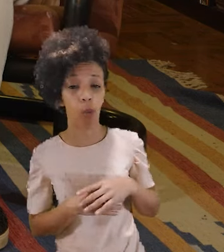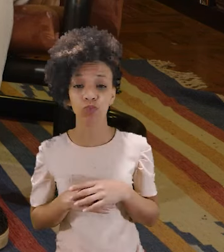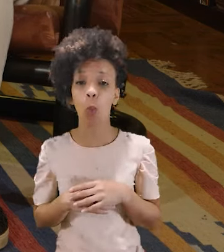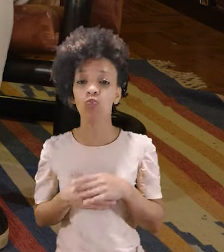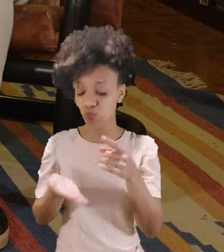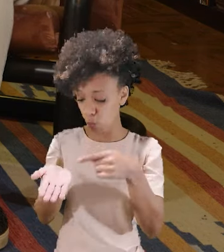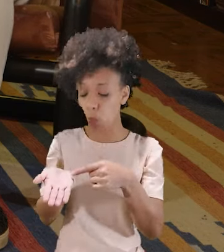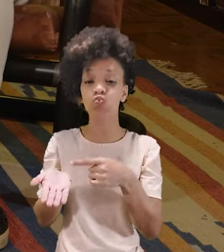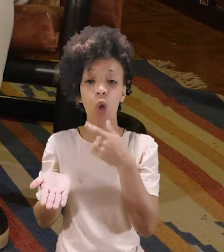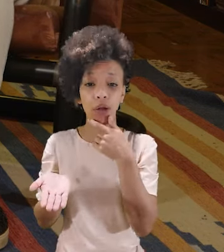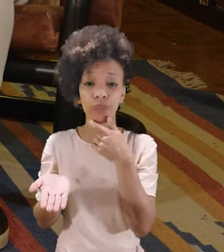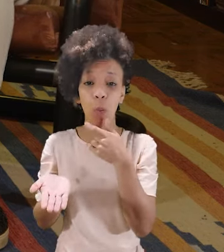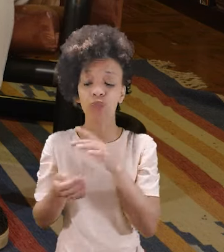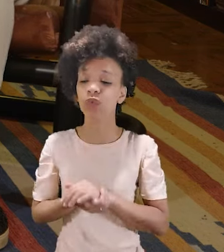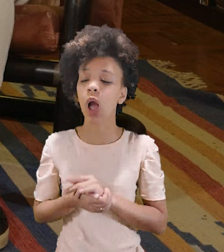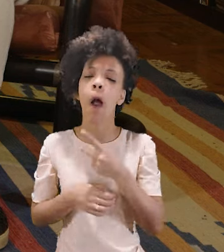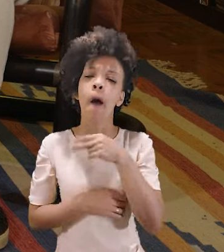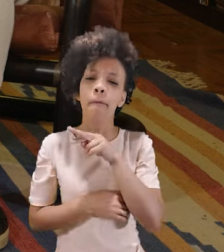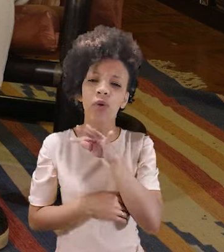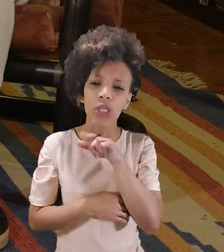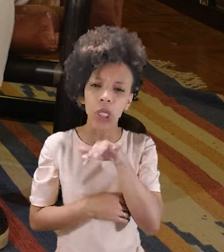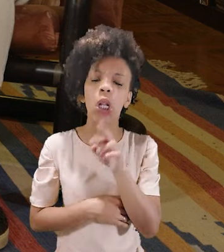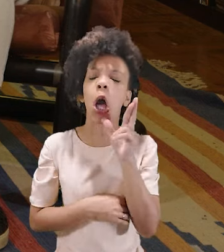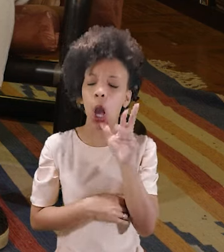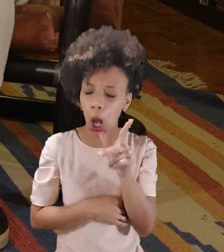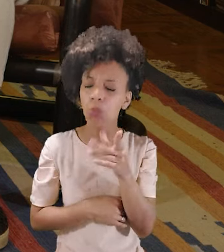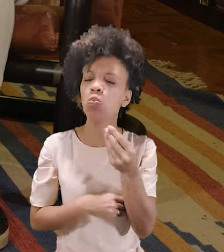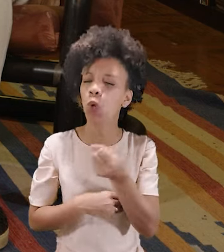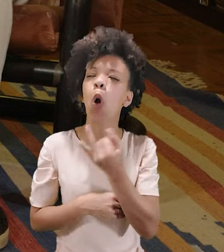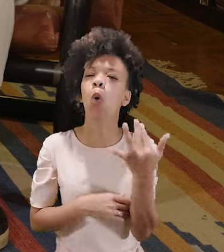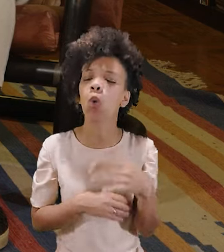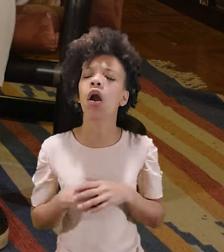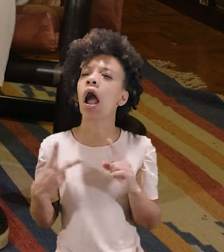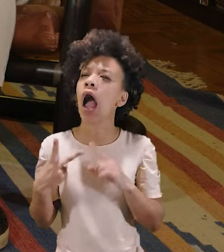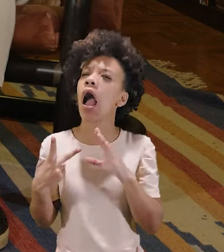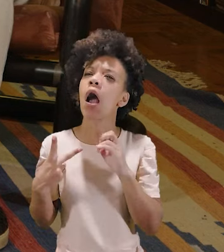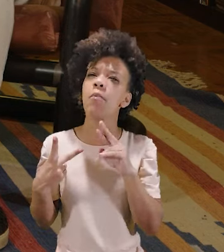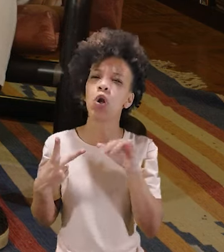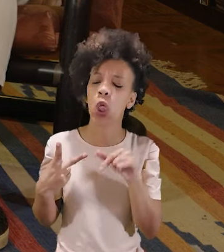tá pior proteína para carboidrato